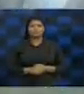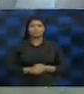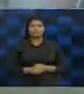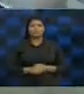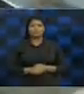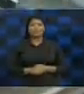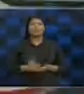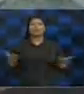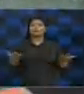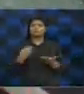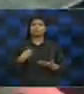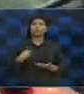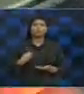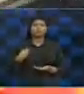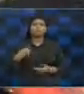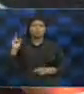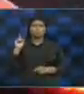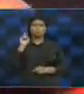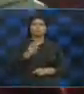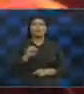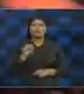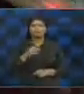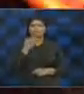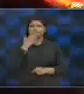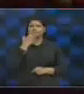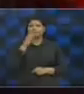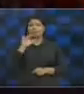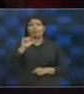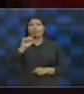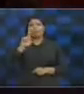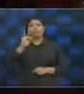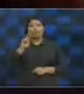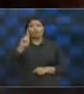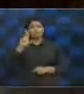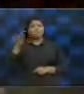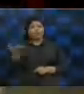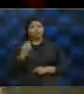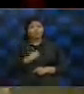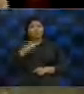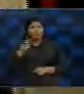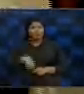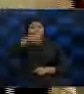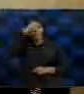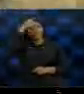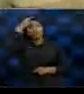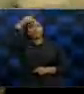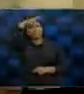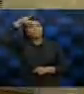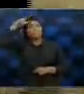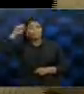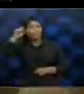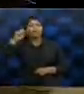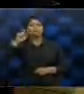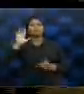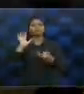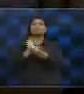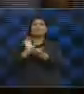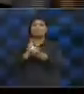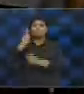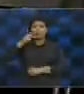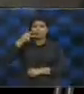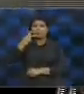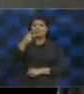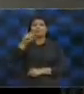Acaba de chegar aqui a emissora Band Amazonas, o prefeito de Manaus, candidato à reeleição pelo PSDB, que encabeça aí a chave